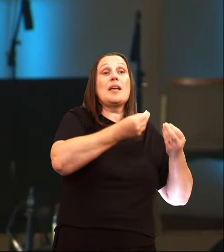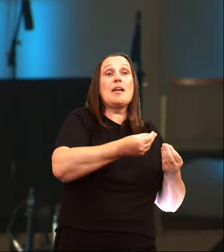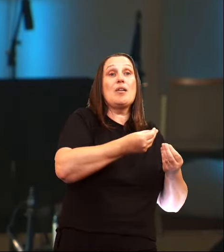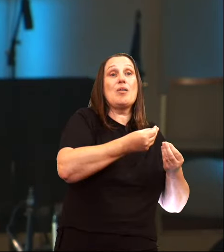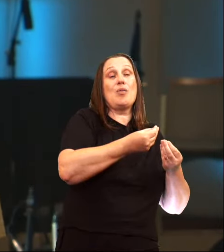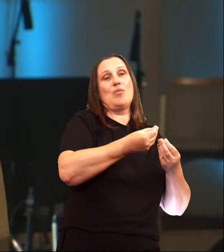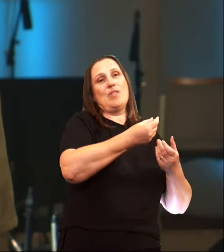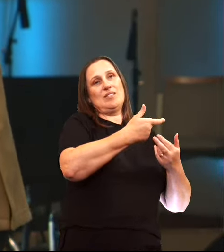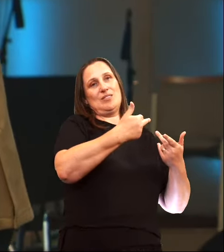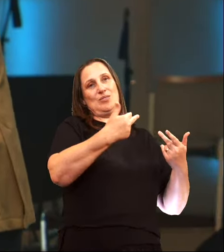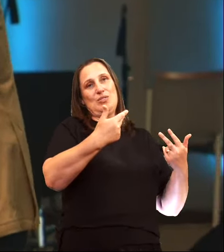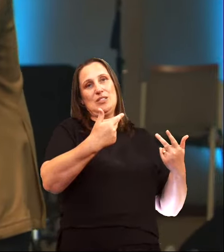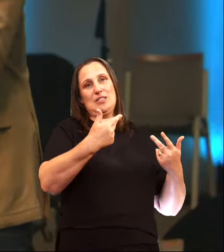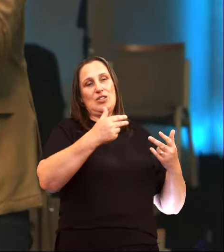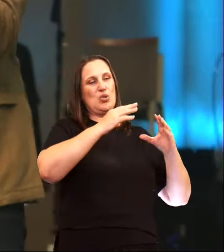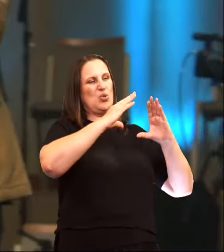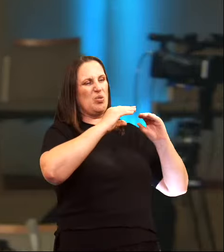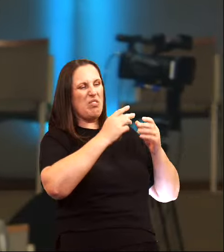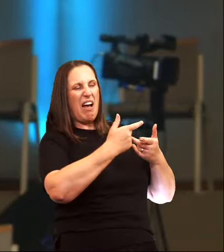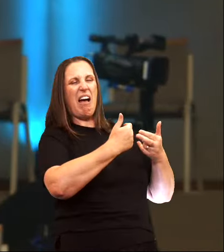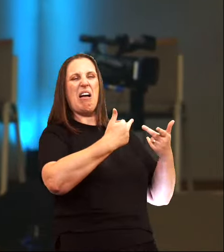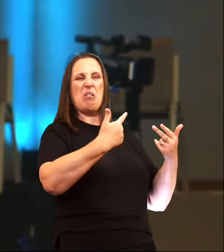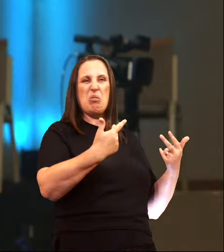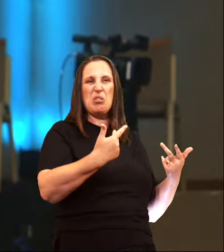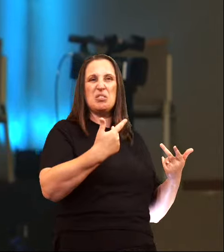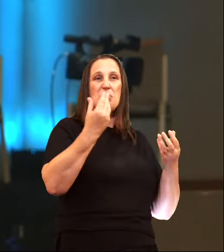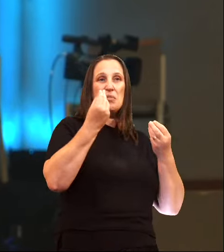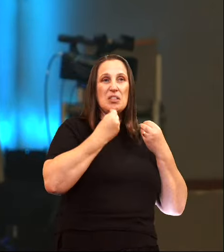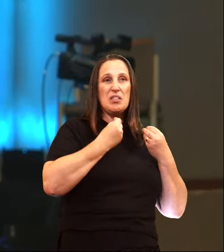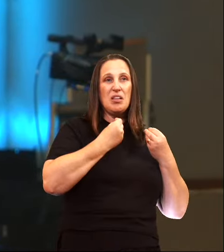Eu comecei a olhar, tudo era maná.